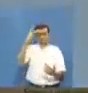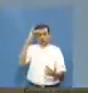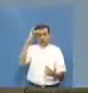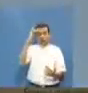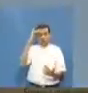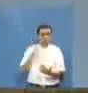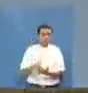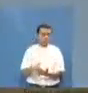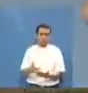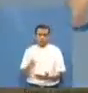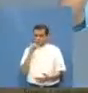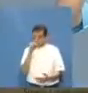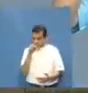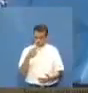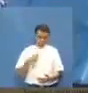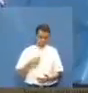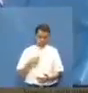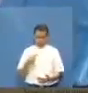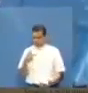Você é único.